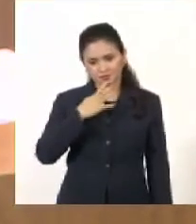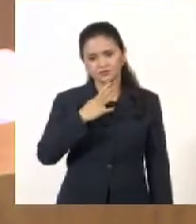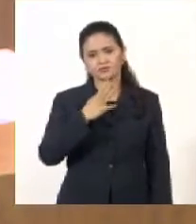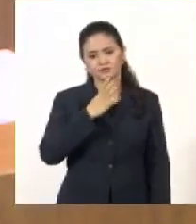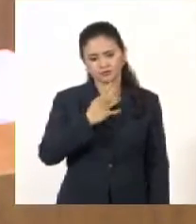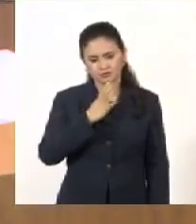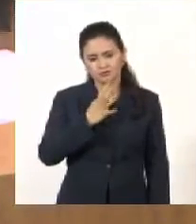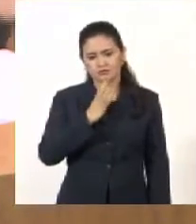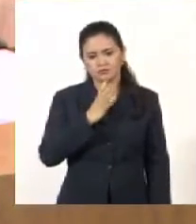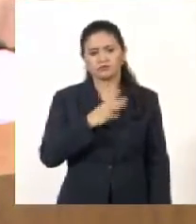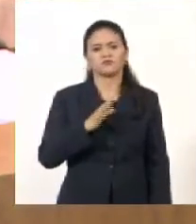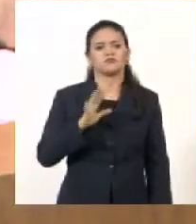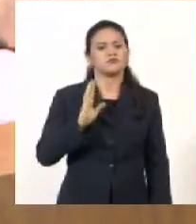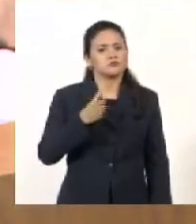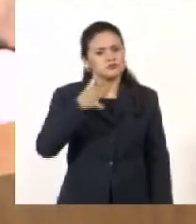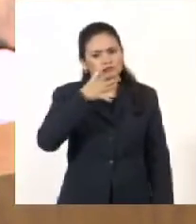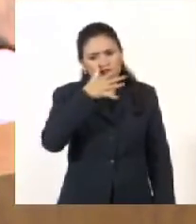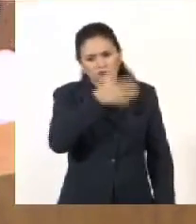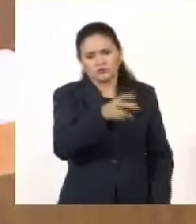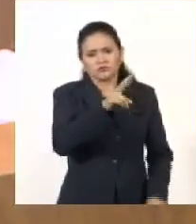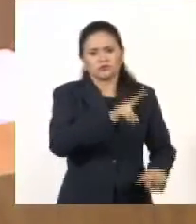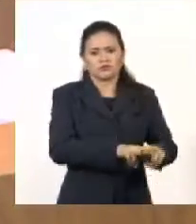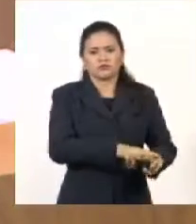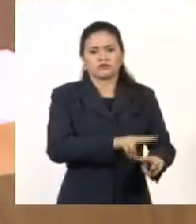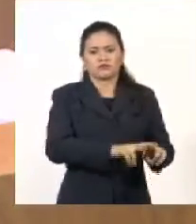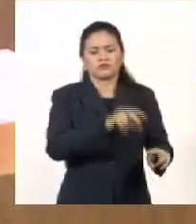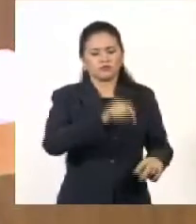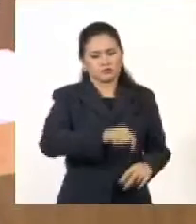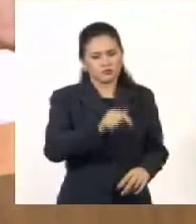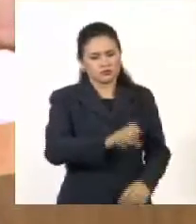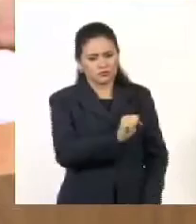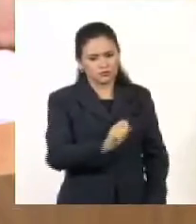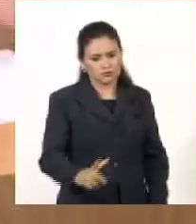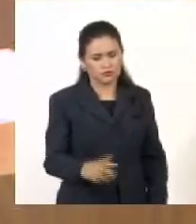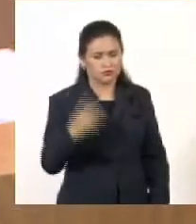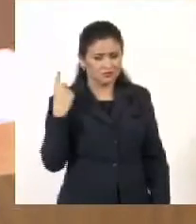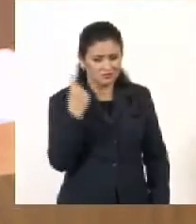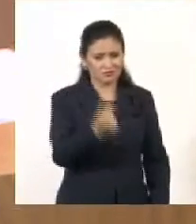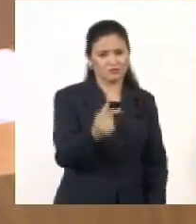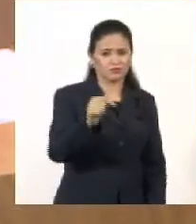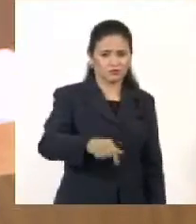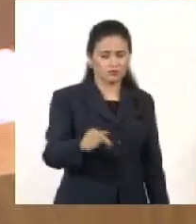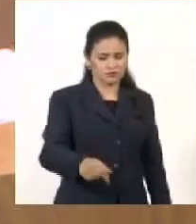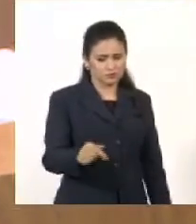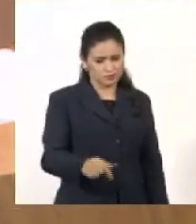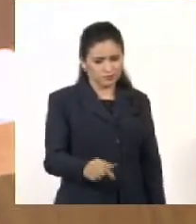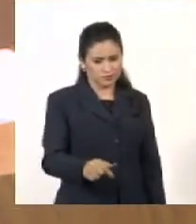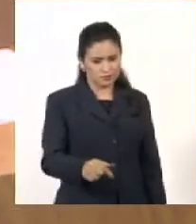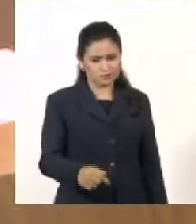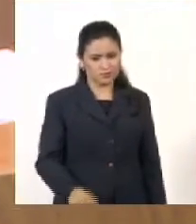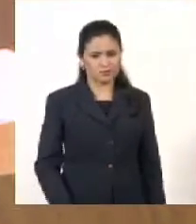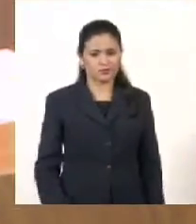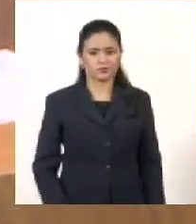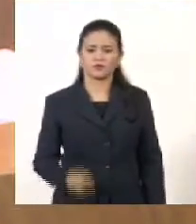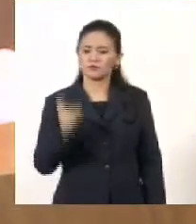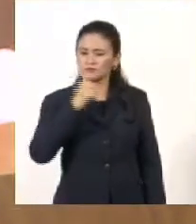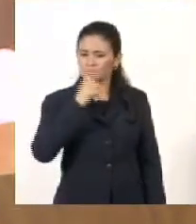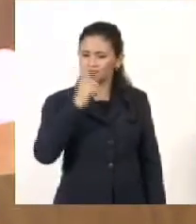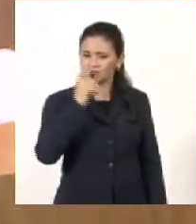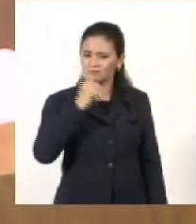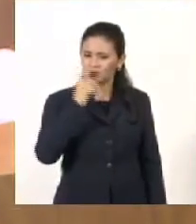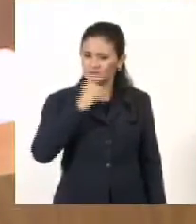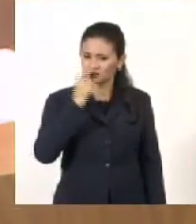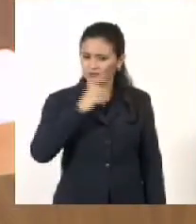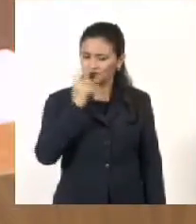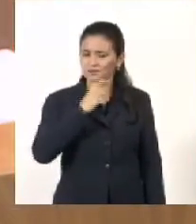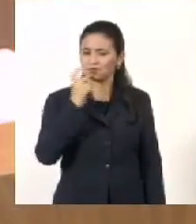preso por diversas vezes na cidade aqui de São Luís, que ele se refugiou para cá. Então, isso não procede, é uma tentativa